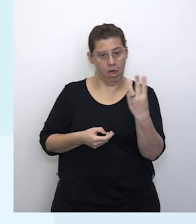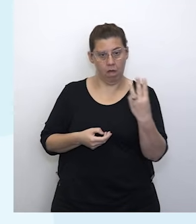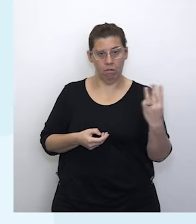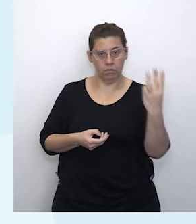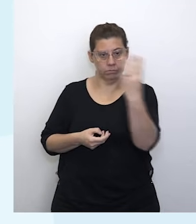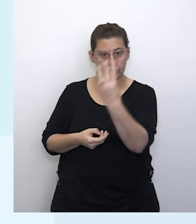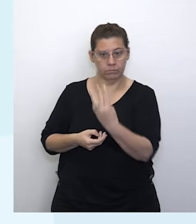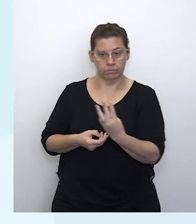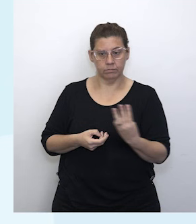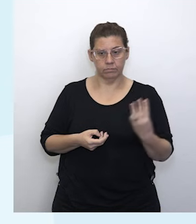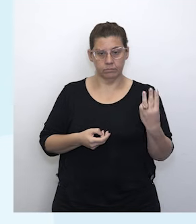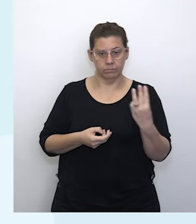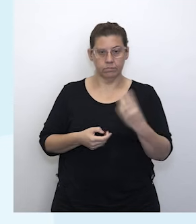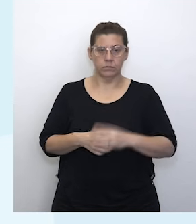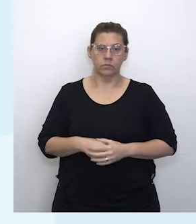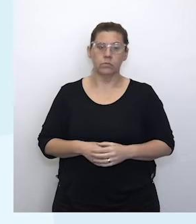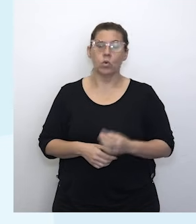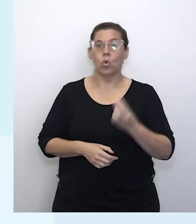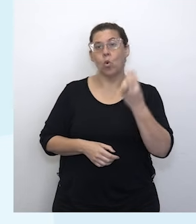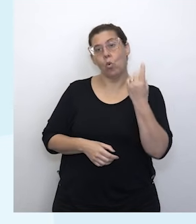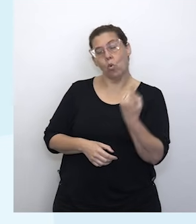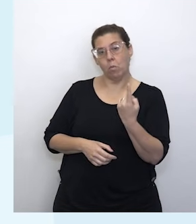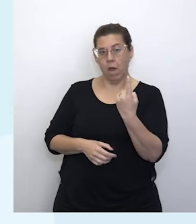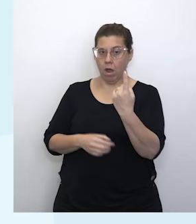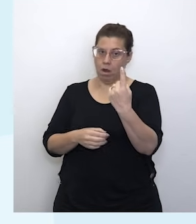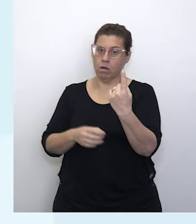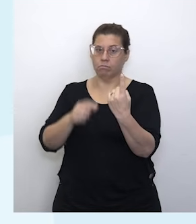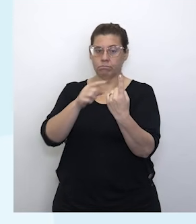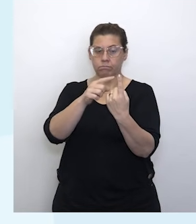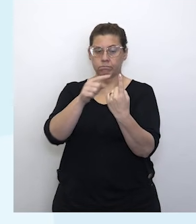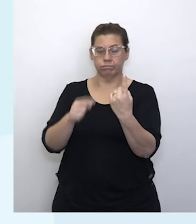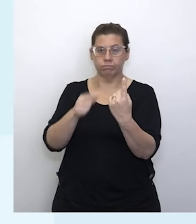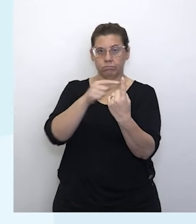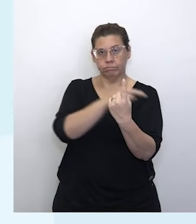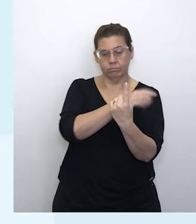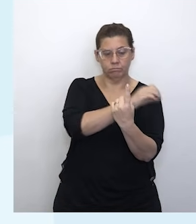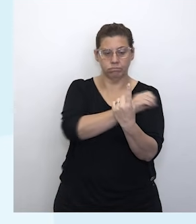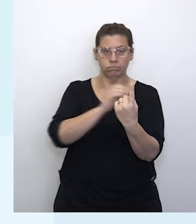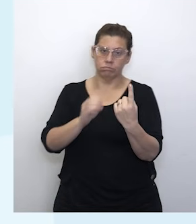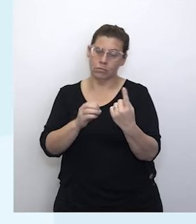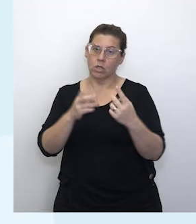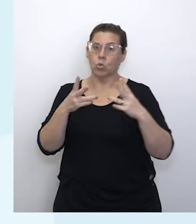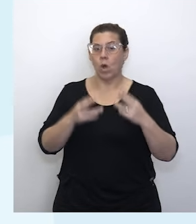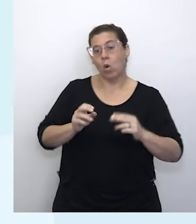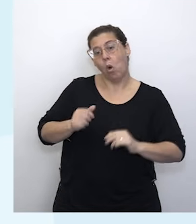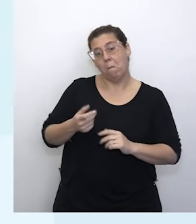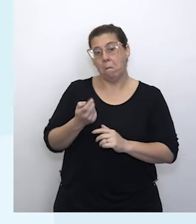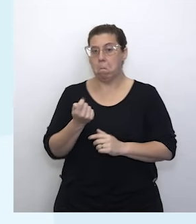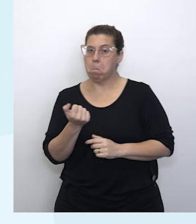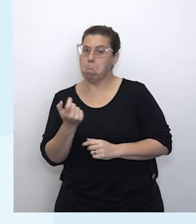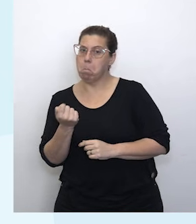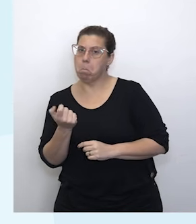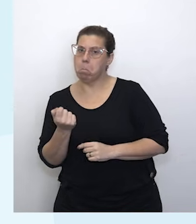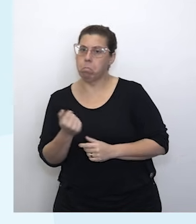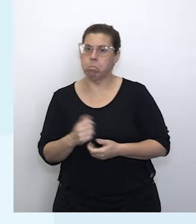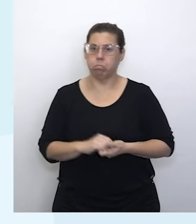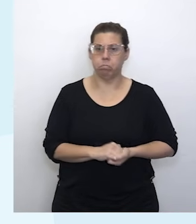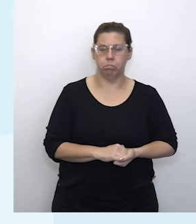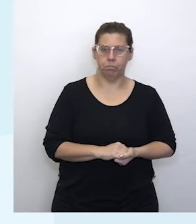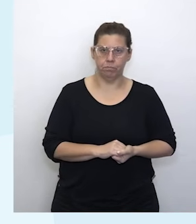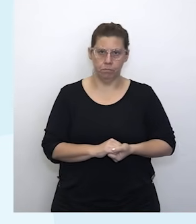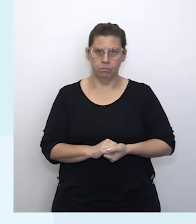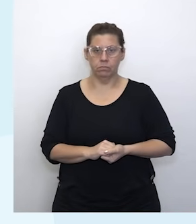Esse desenho aí está representando uma célula que se transformou em duas, igual ou semelhante como estava acontecendo lá com